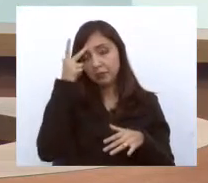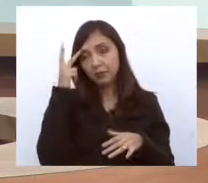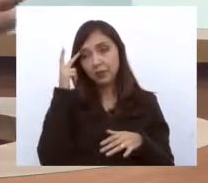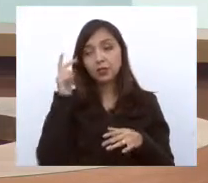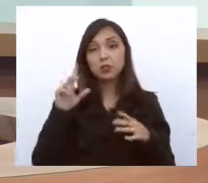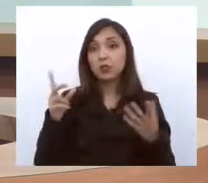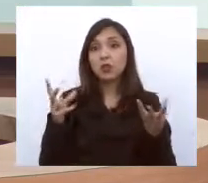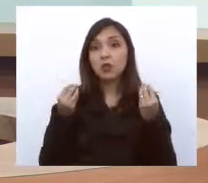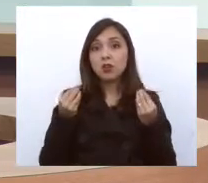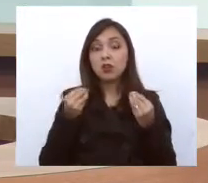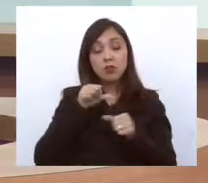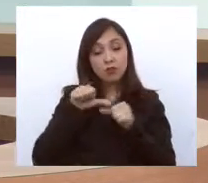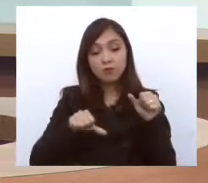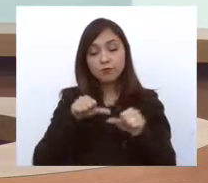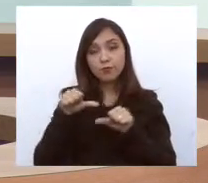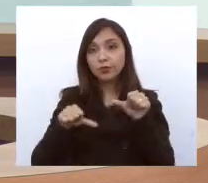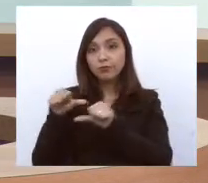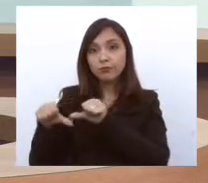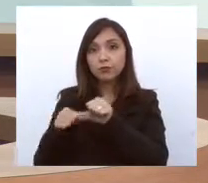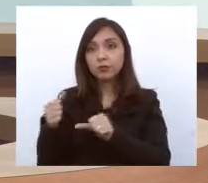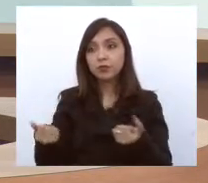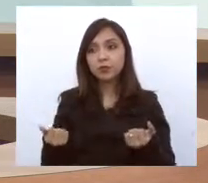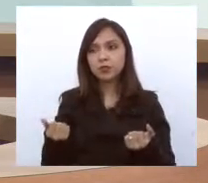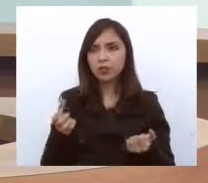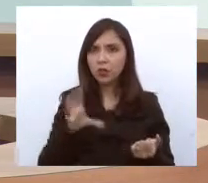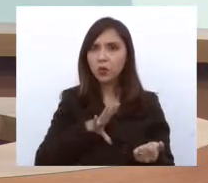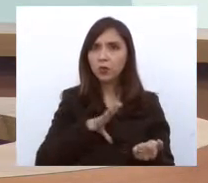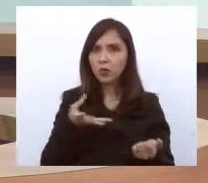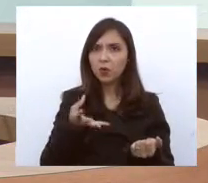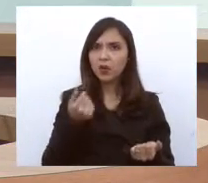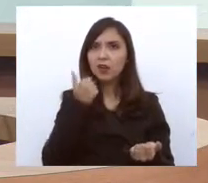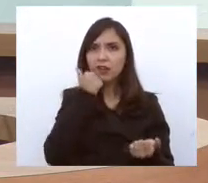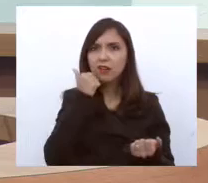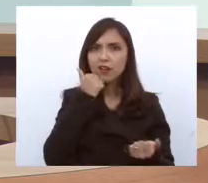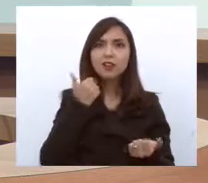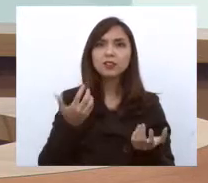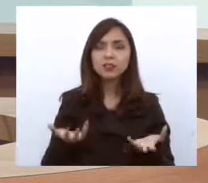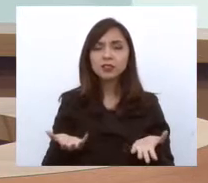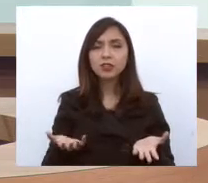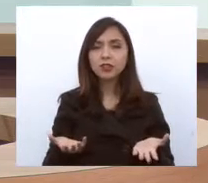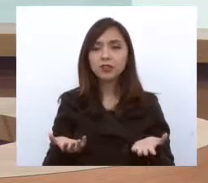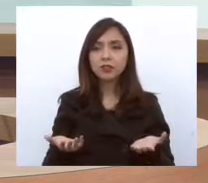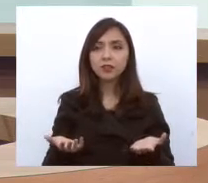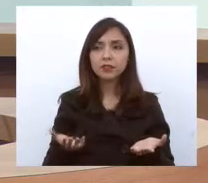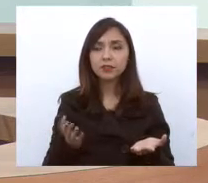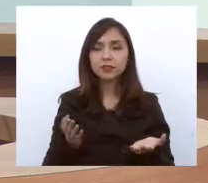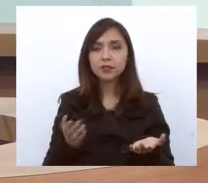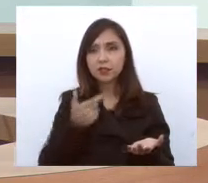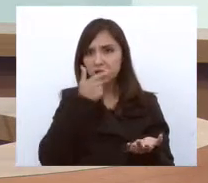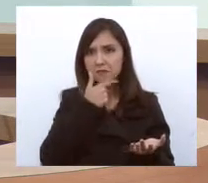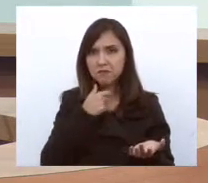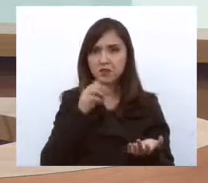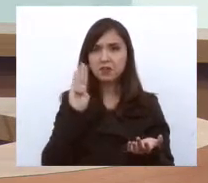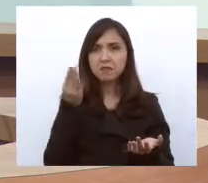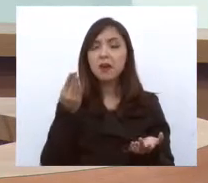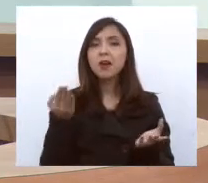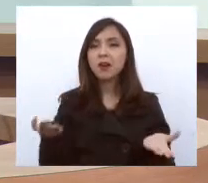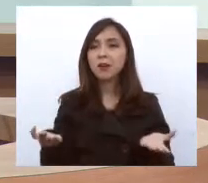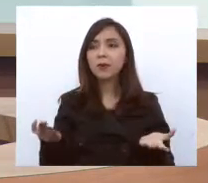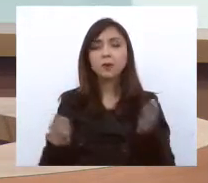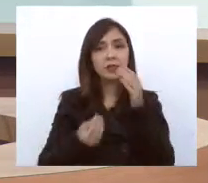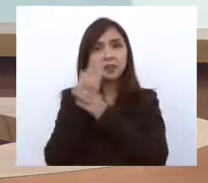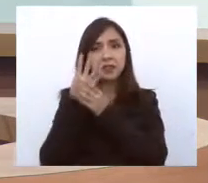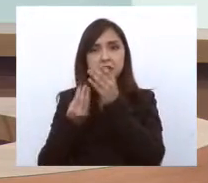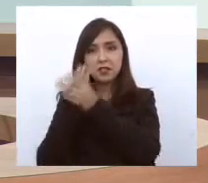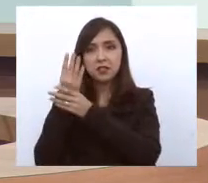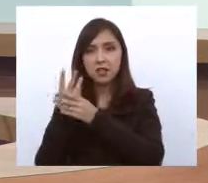do absurdo que nós temos a coragem, a cara de pau que alguém tem. Nós sabemos que isso aí é criação